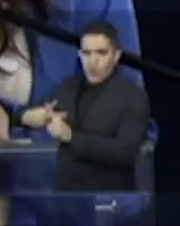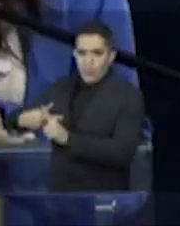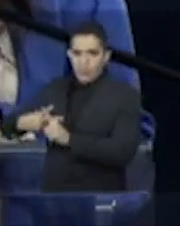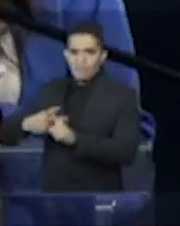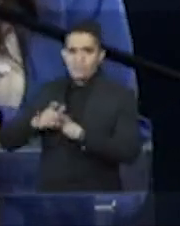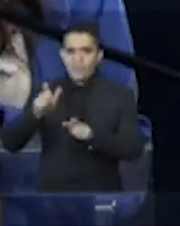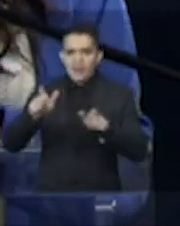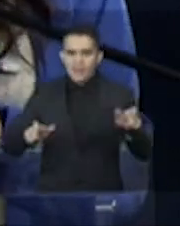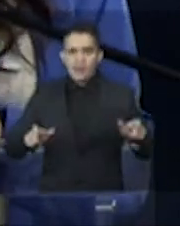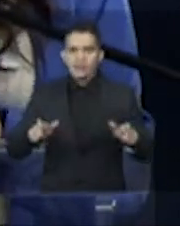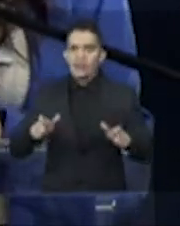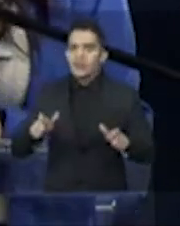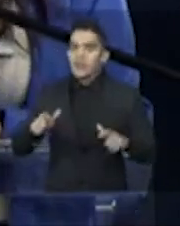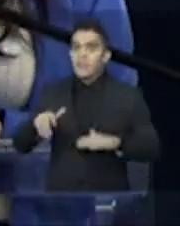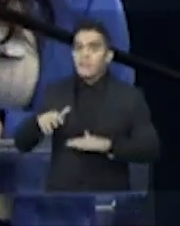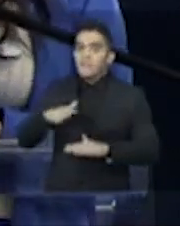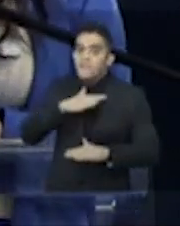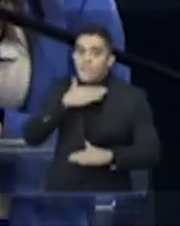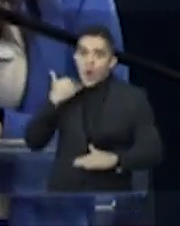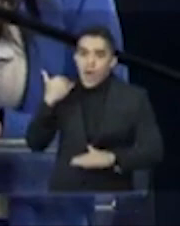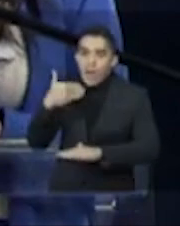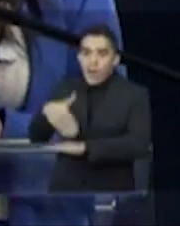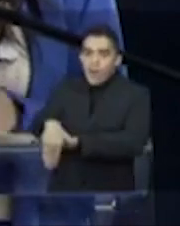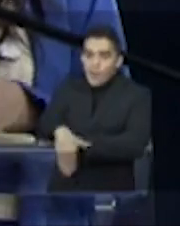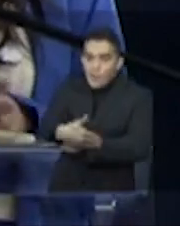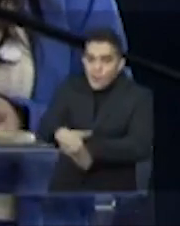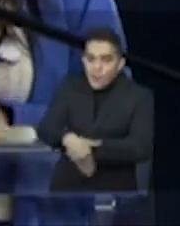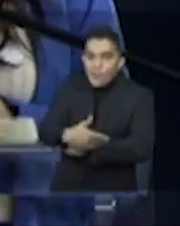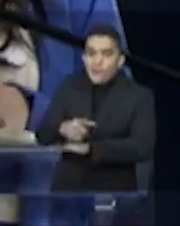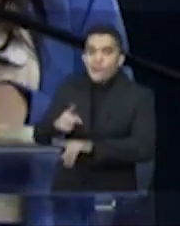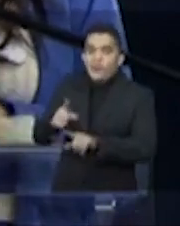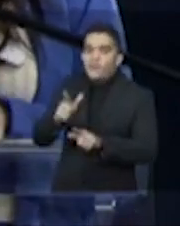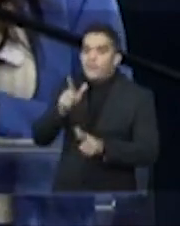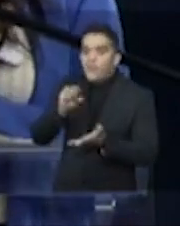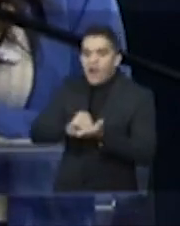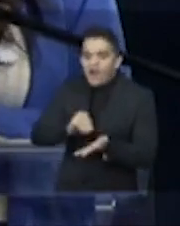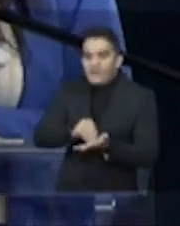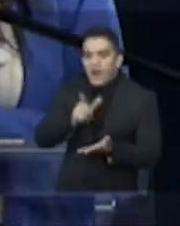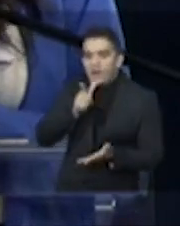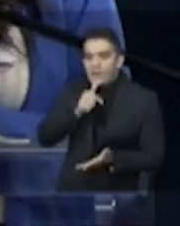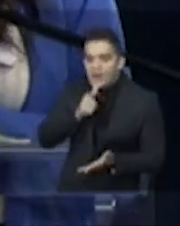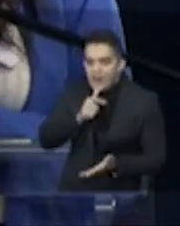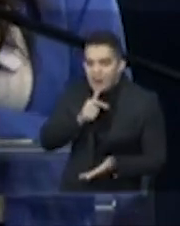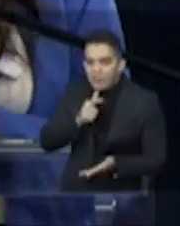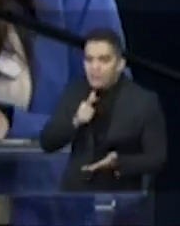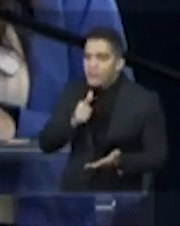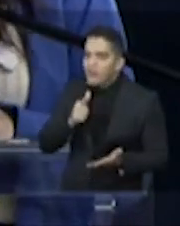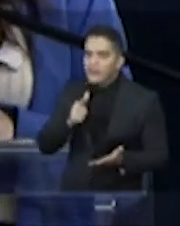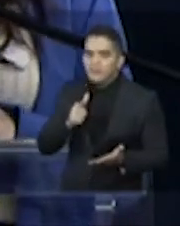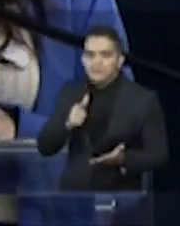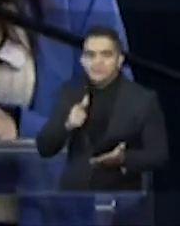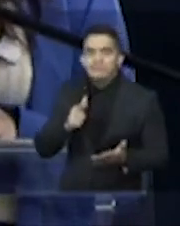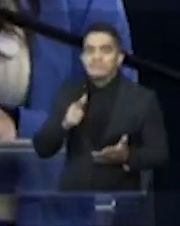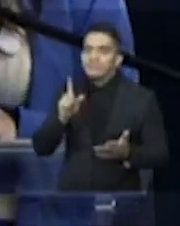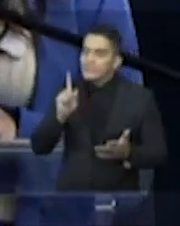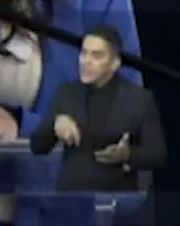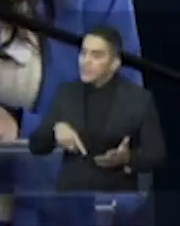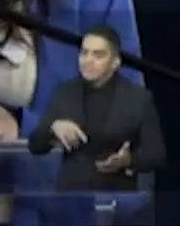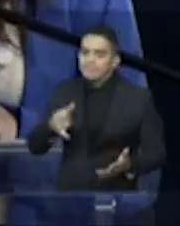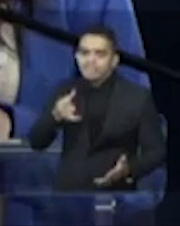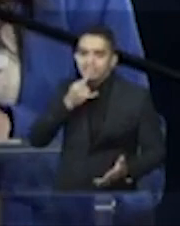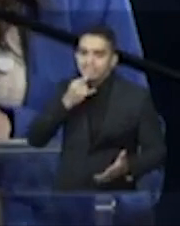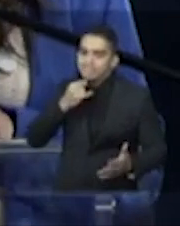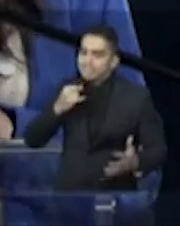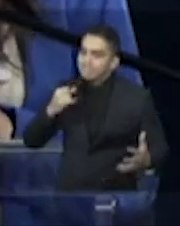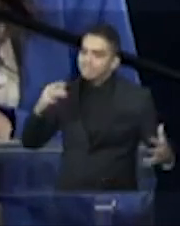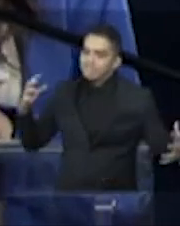sem direito a um mínimo copo d'água ou de defender a sua saúde é o suficiente para chocar e envergonhar os brasileiros por gerações. Em